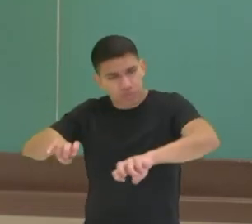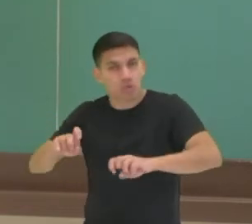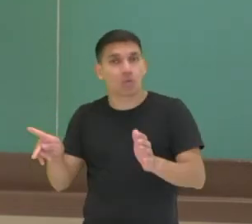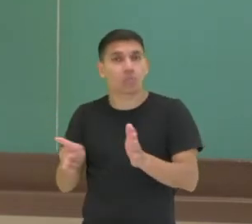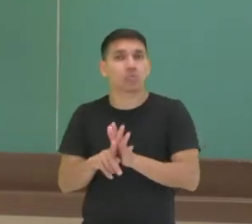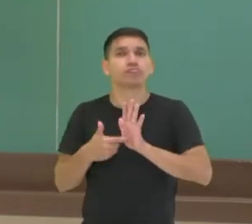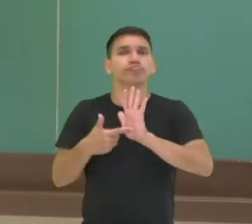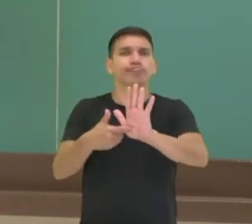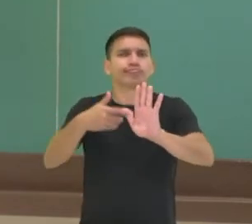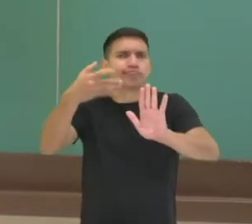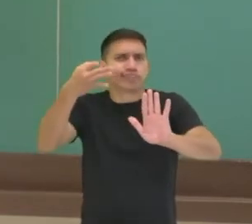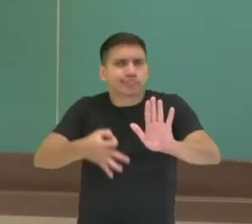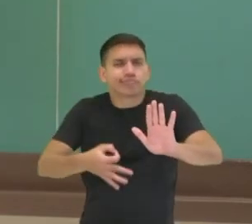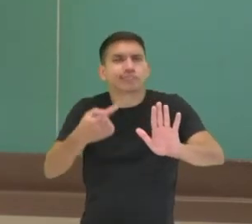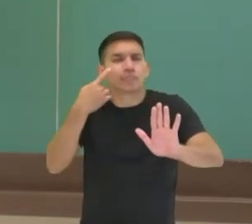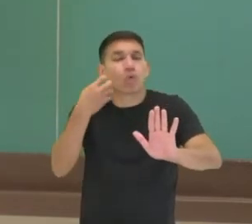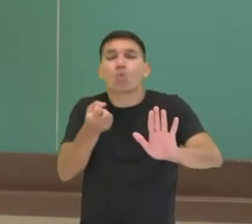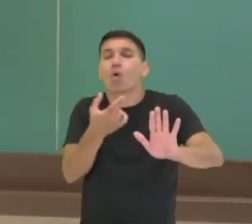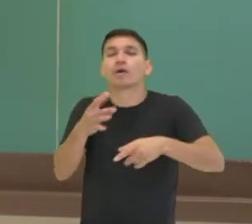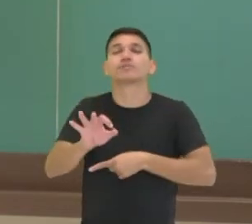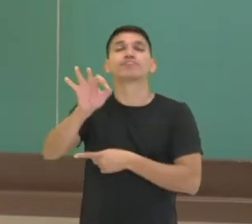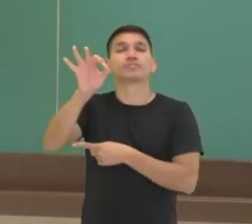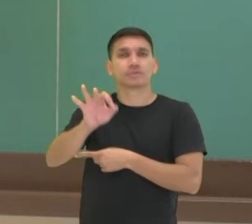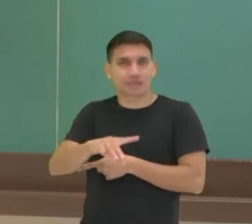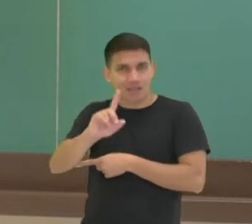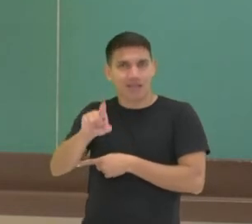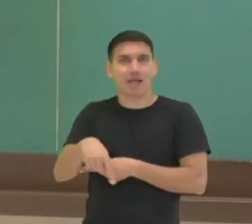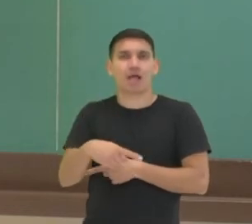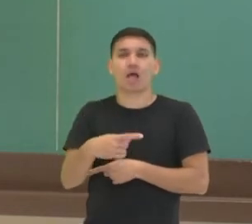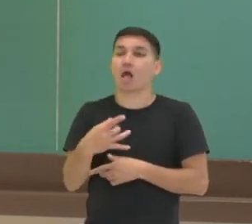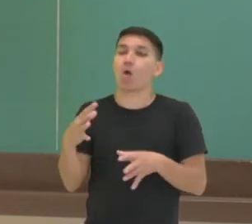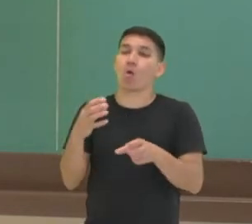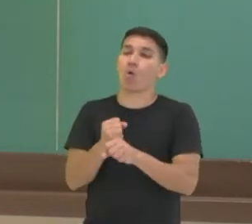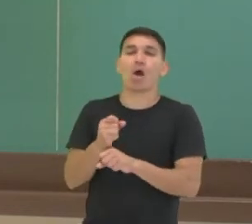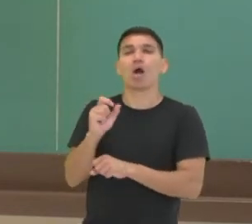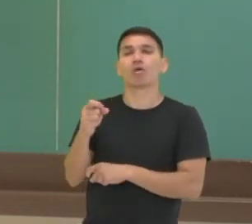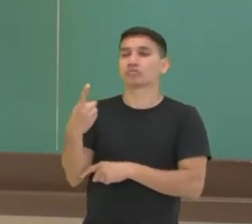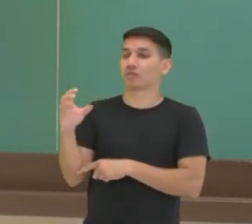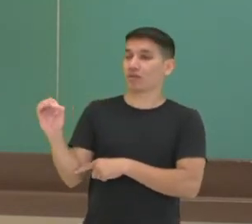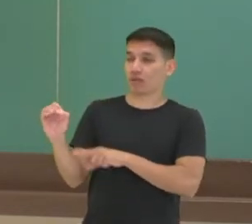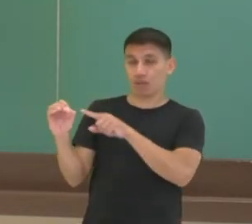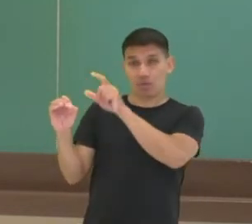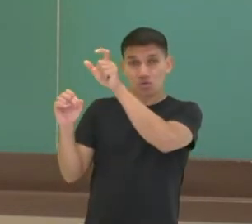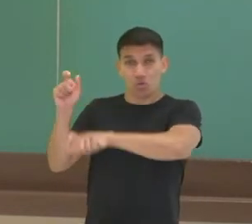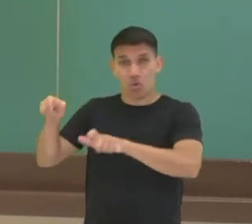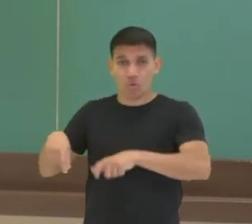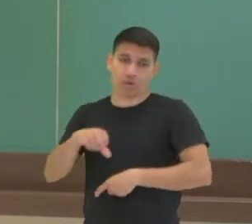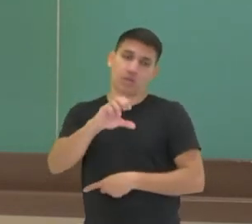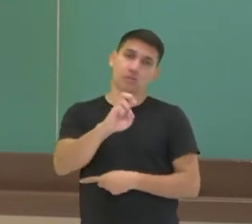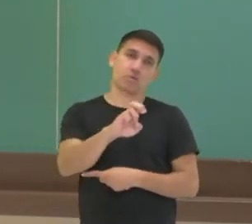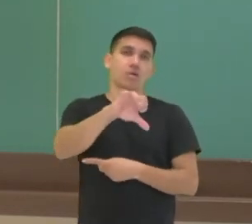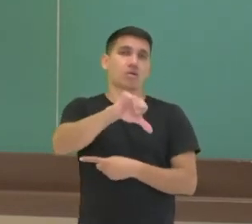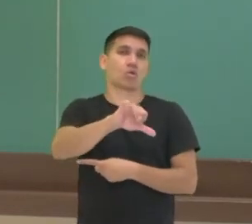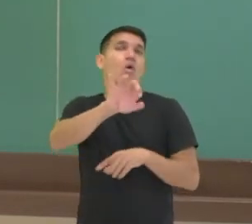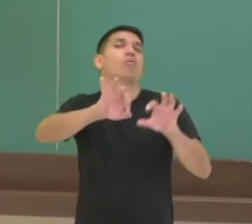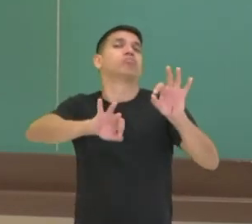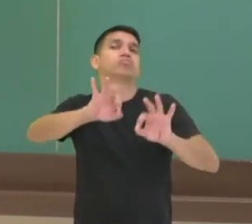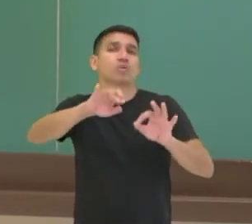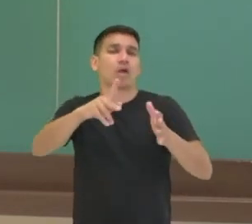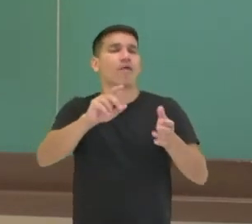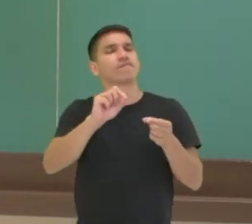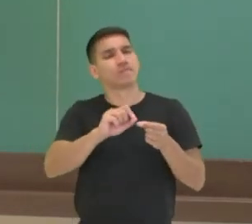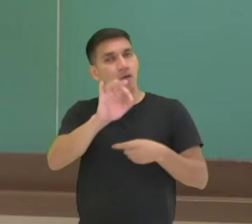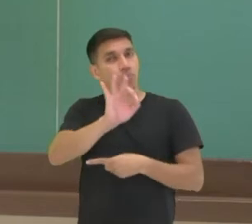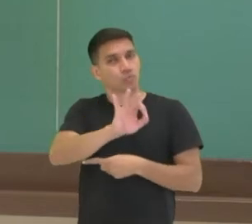seria afirmar em termos percentuais ali que de cada 159, ou seja, 59% fizeram compra por impulso no mês